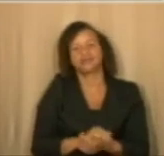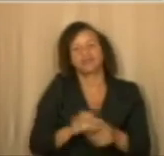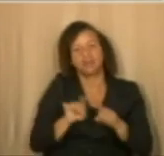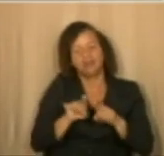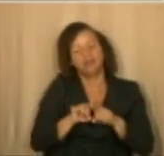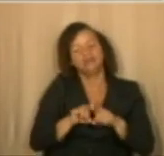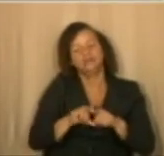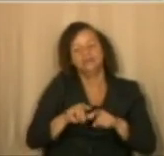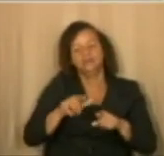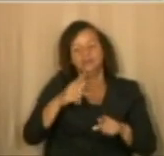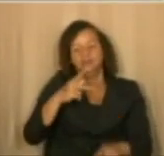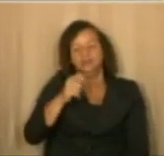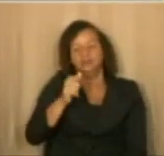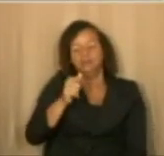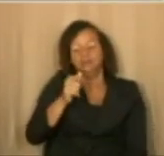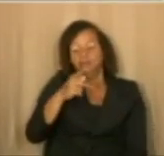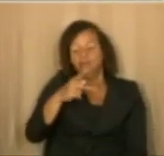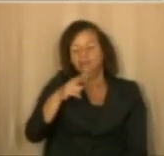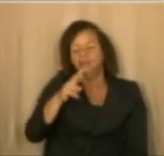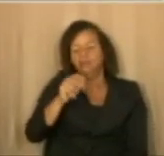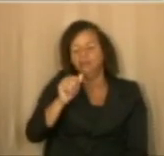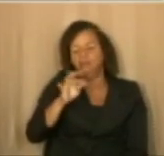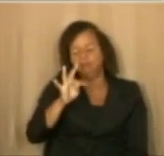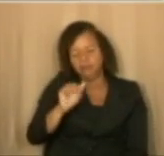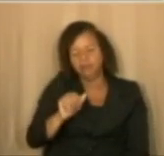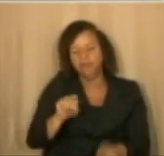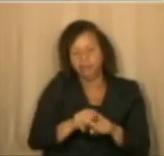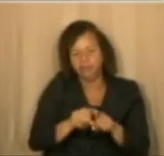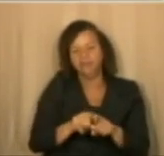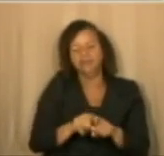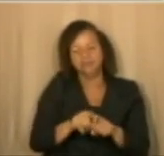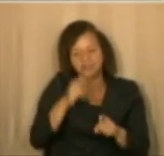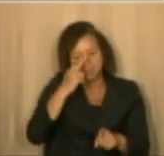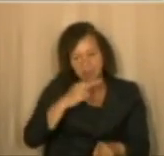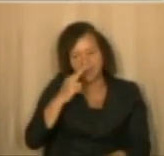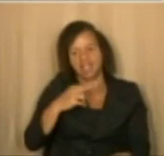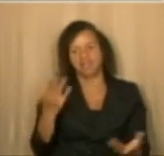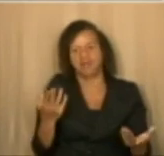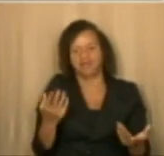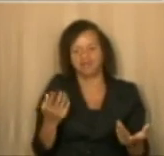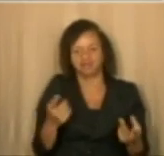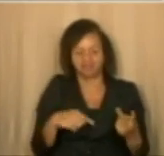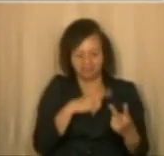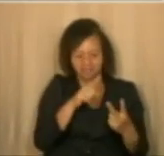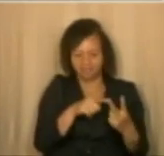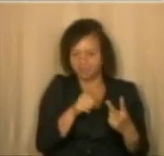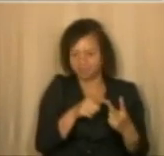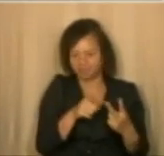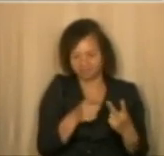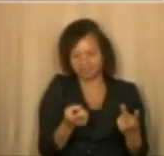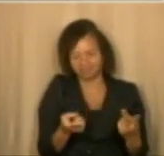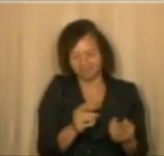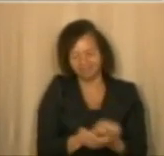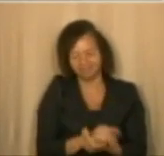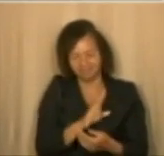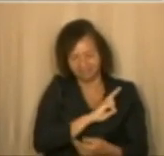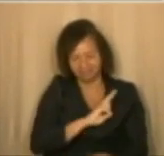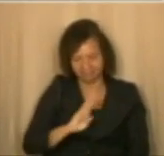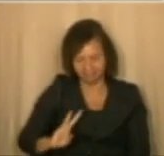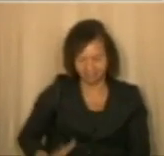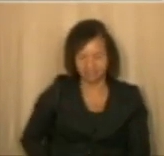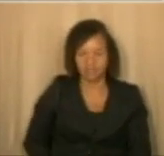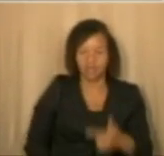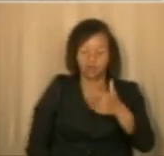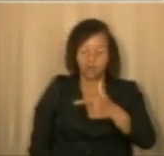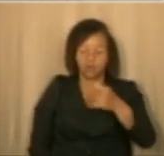na prata, no sexteto de quadra, na mesma categoria. Vereador Joselito,